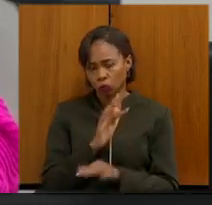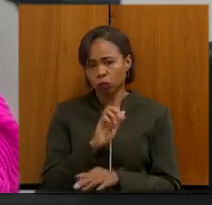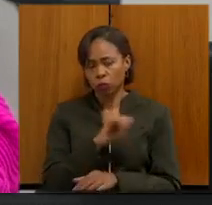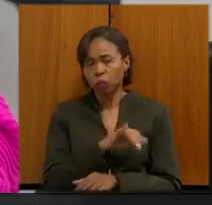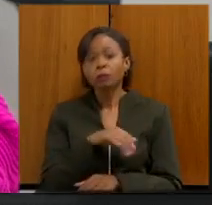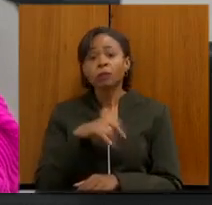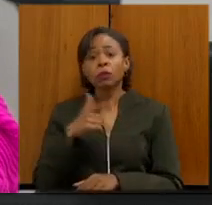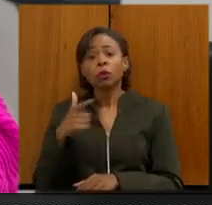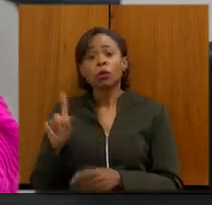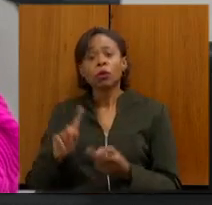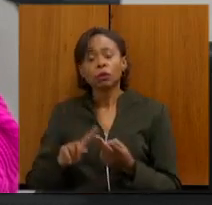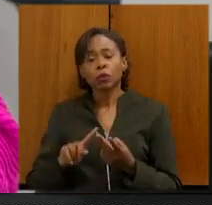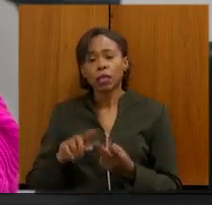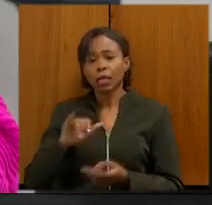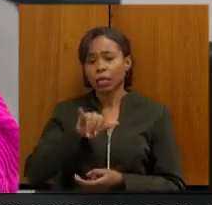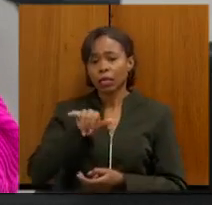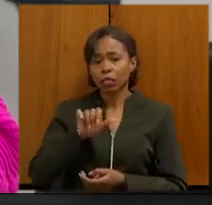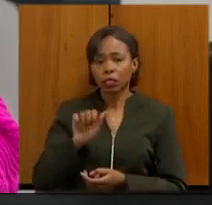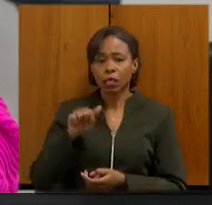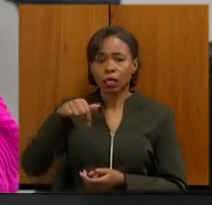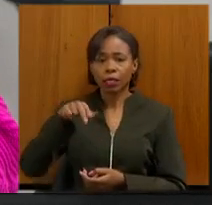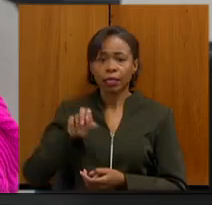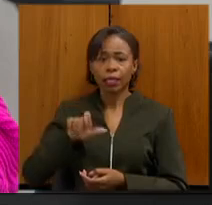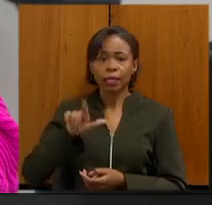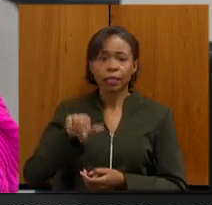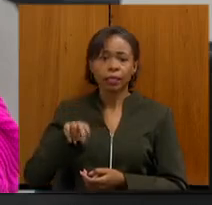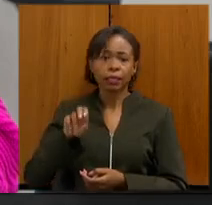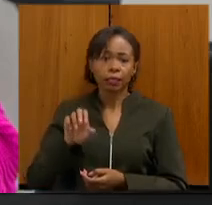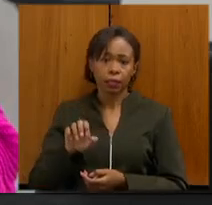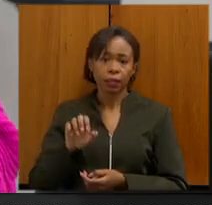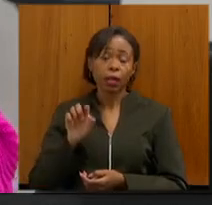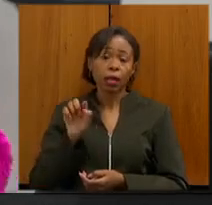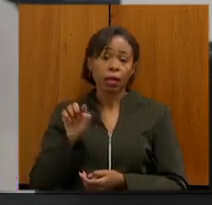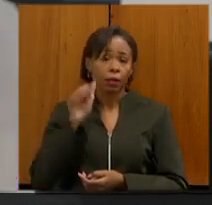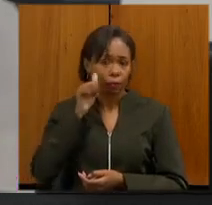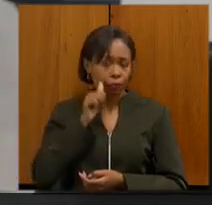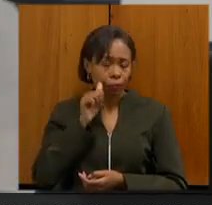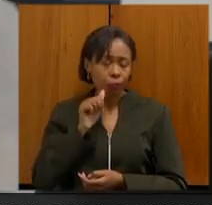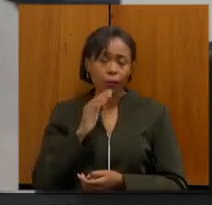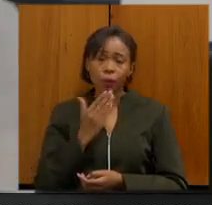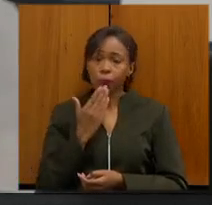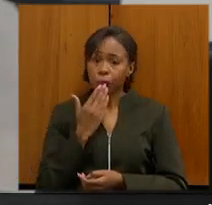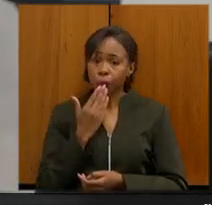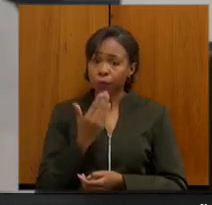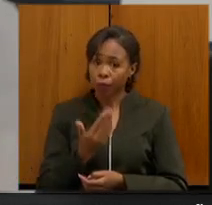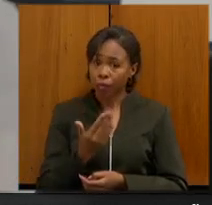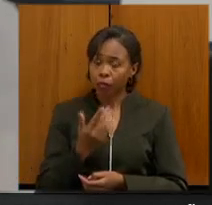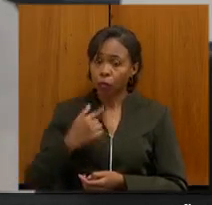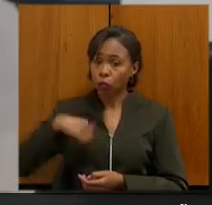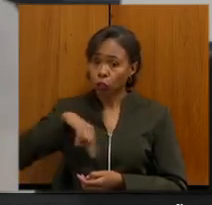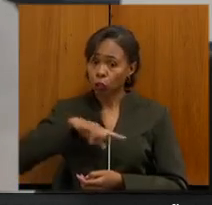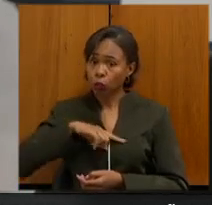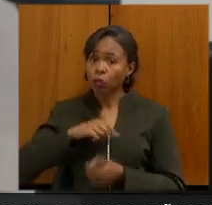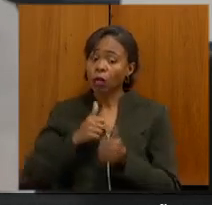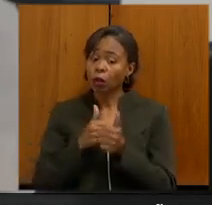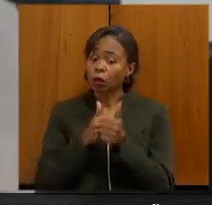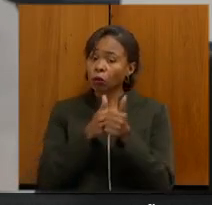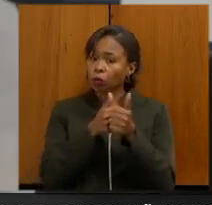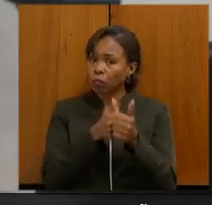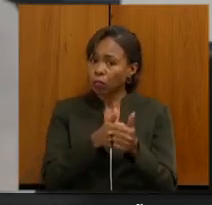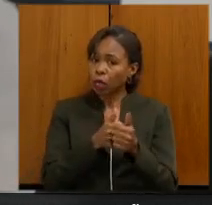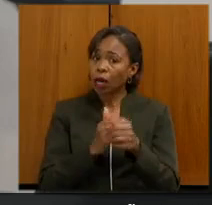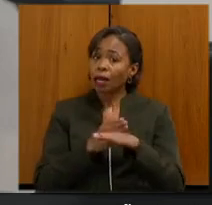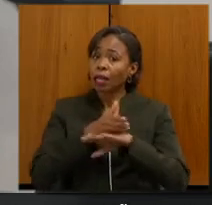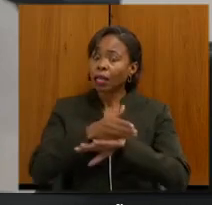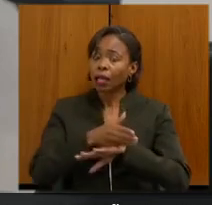a Jaqueline é ela pede que a gente também façam um acompanhamento do